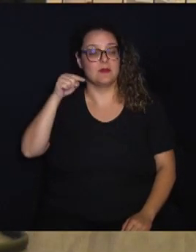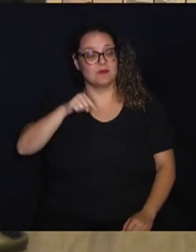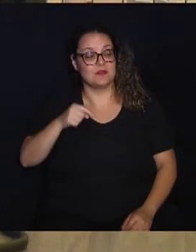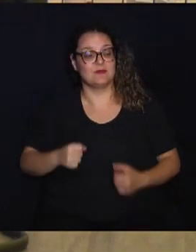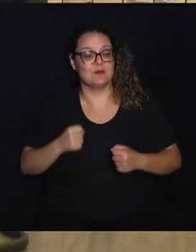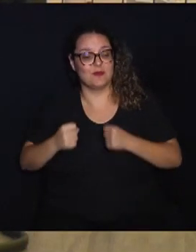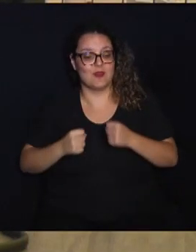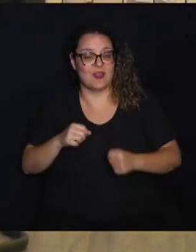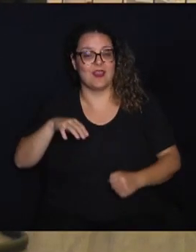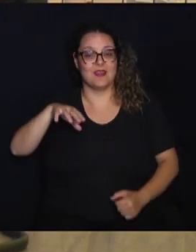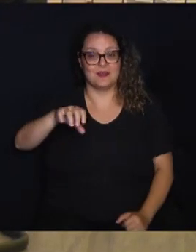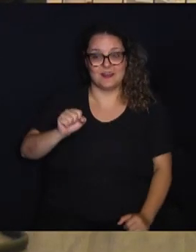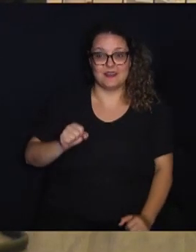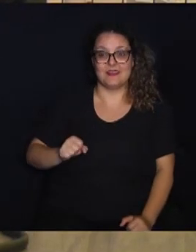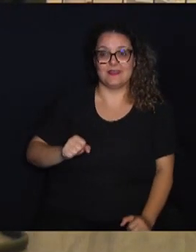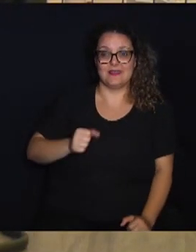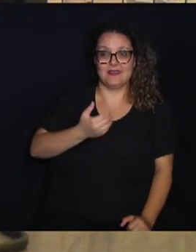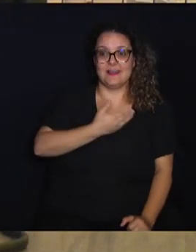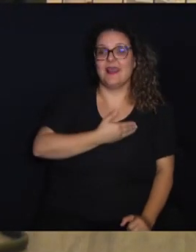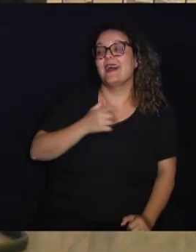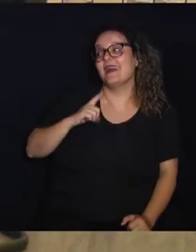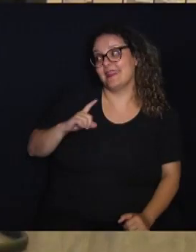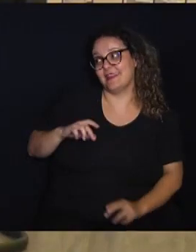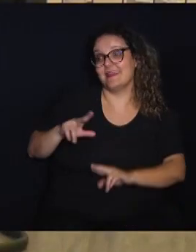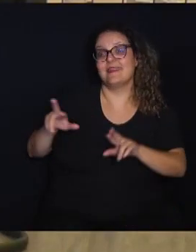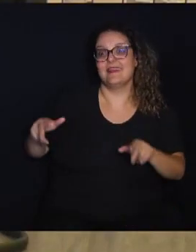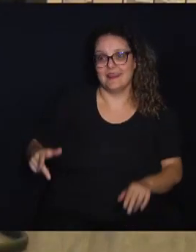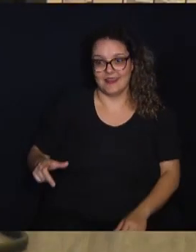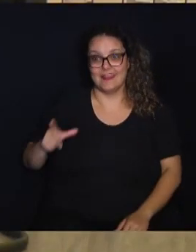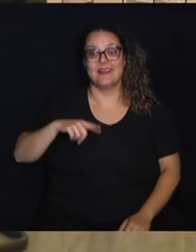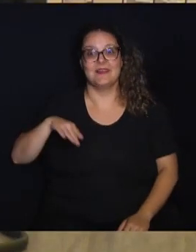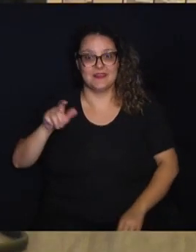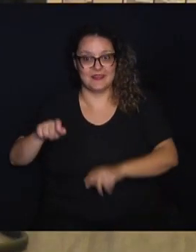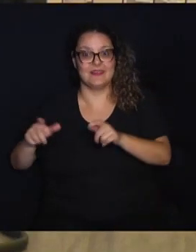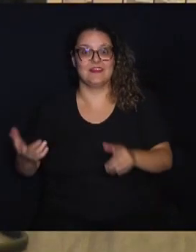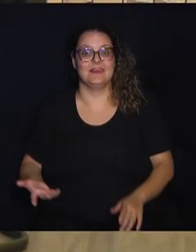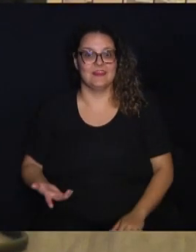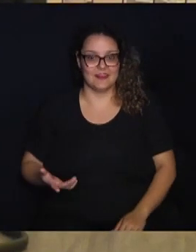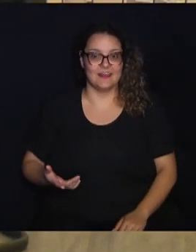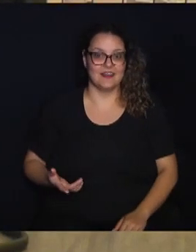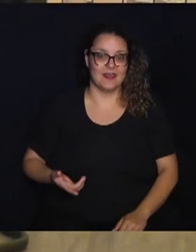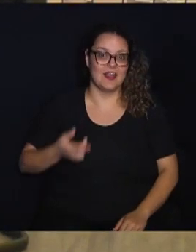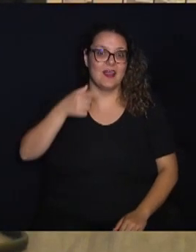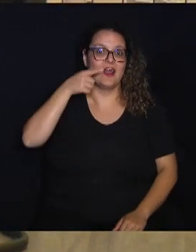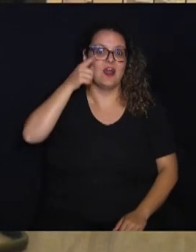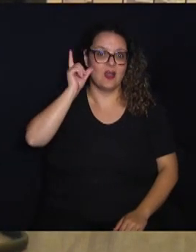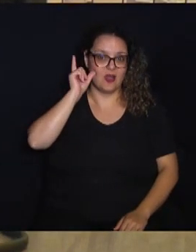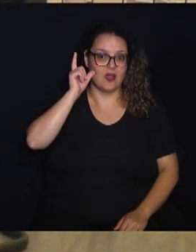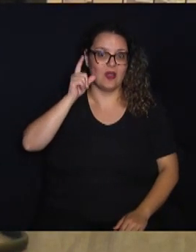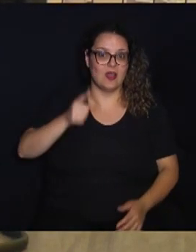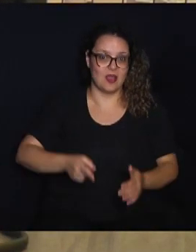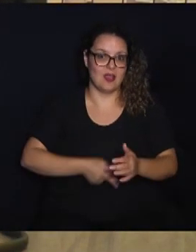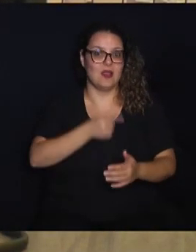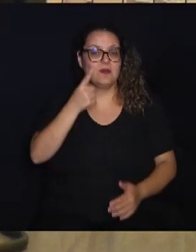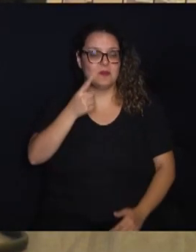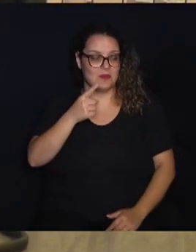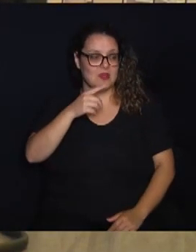vários. Tem bastante, tem mais gente assim do que... Ontem foi a primeira segunda-feira do